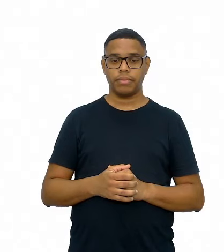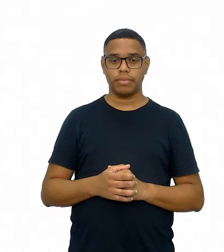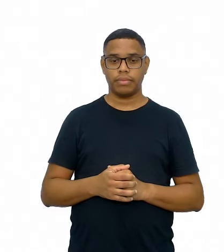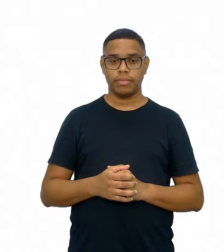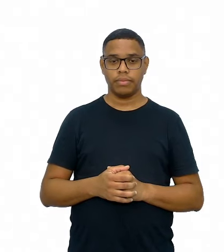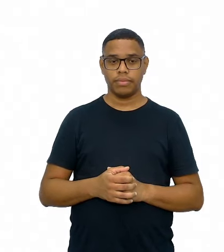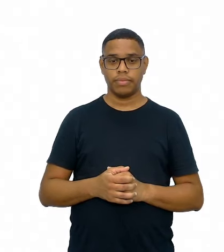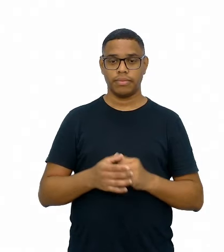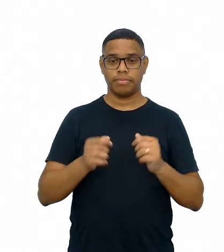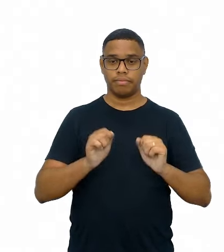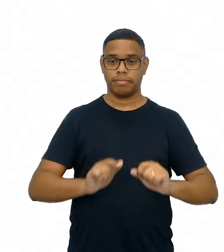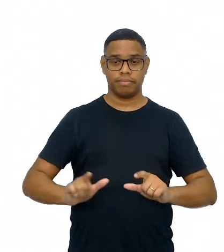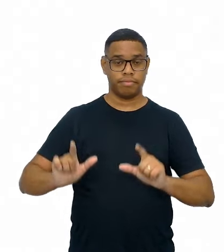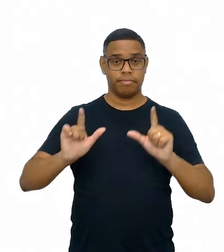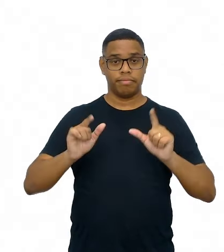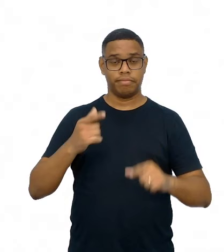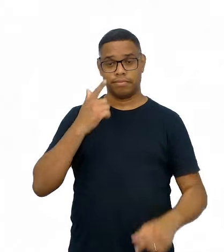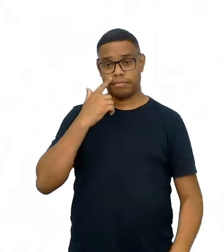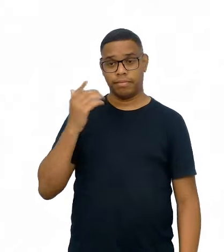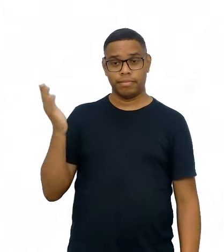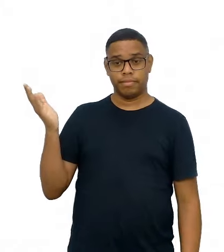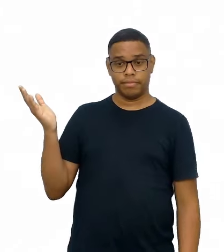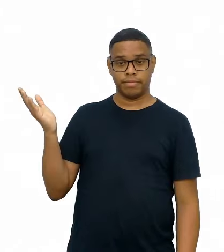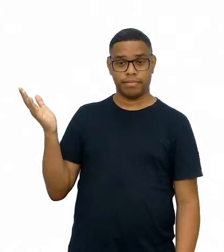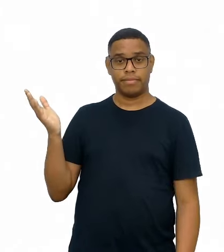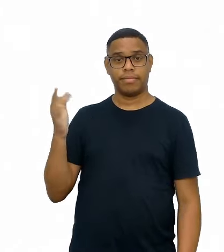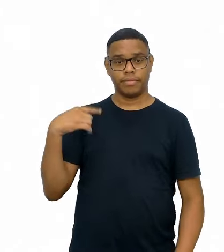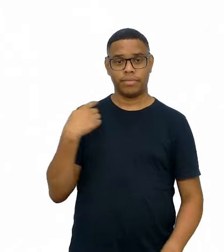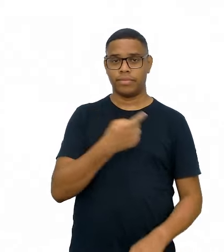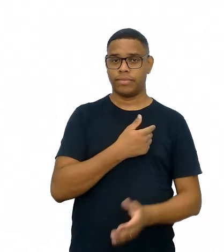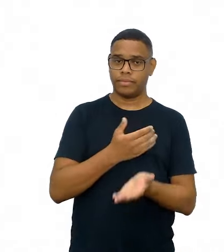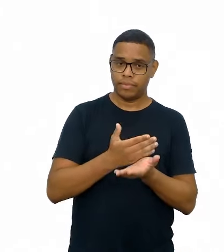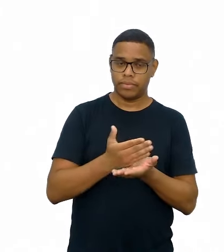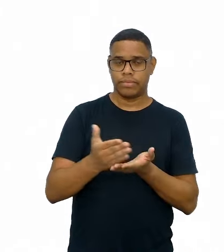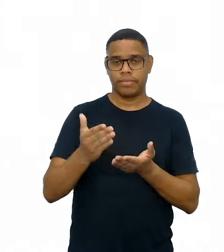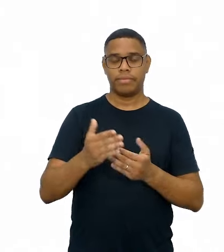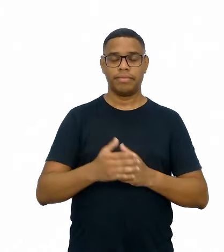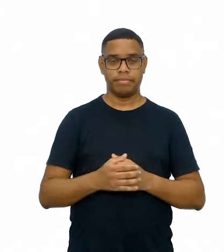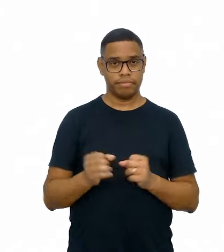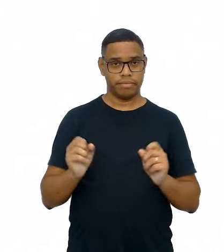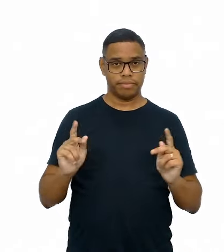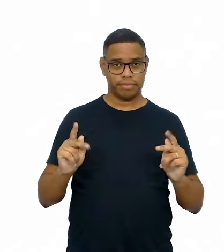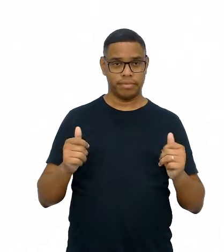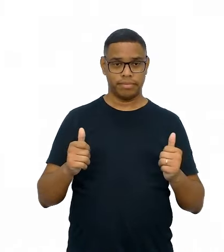a nossa tela para que possamos dar continuidade, ok?